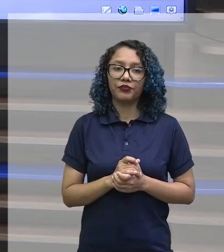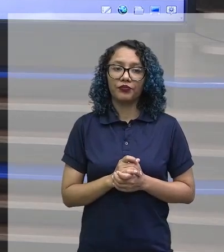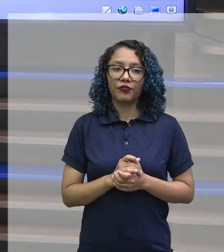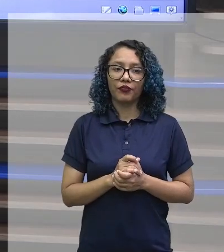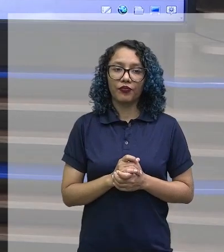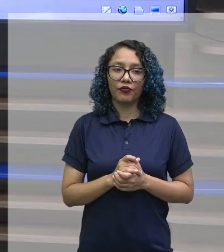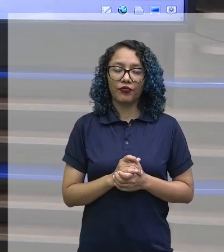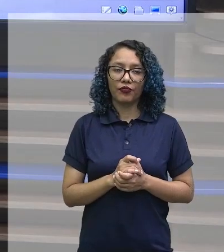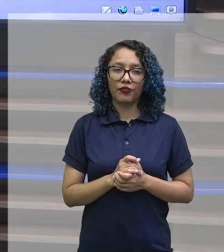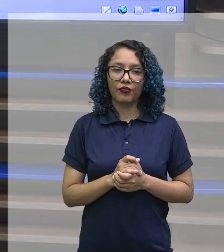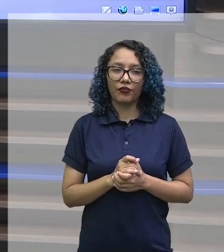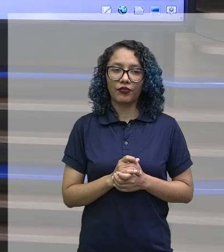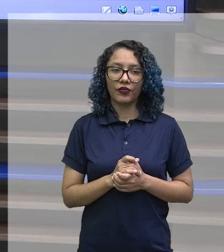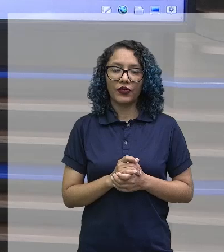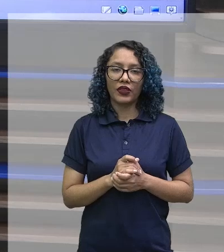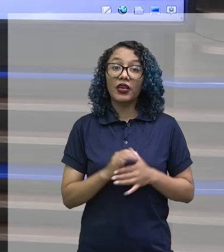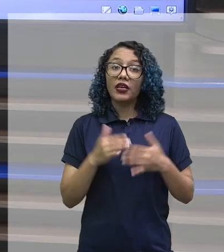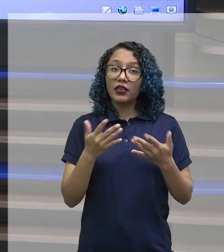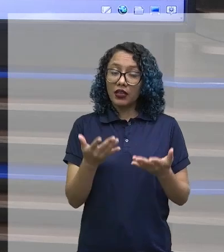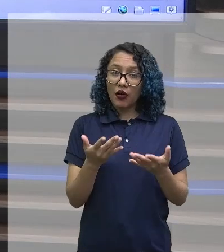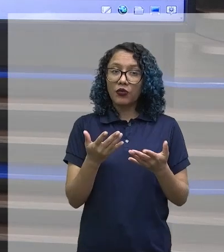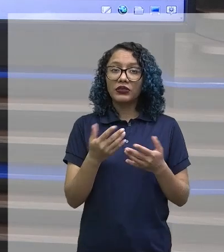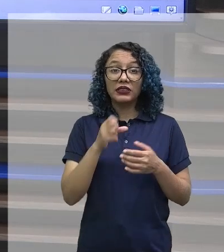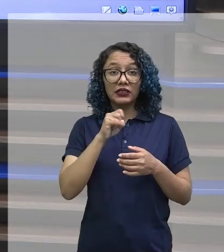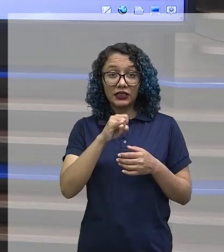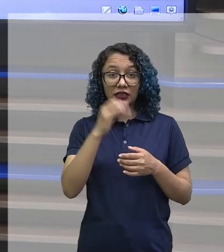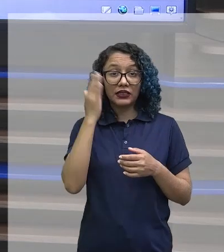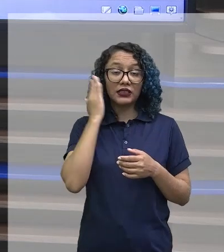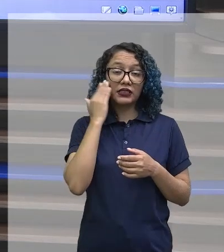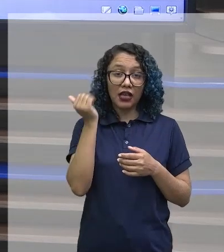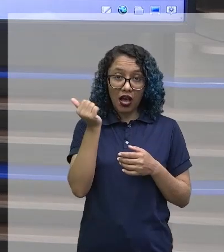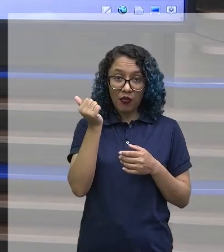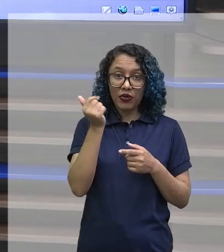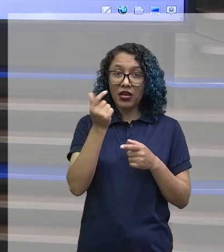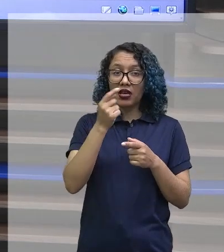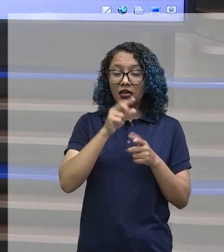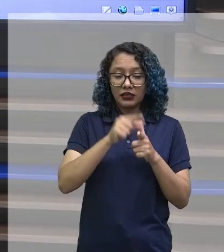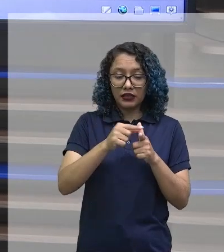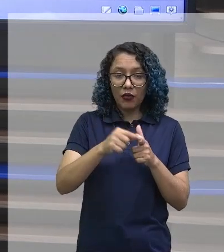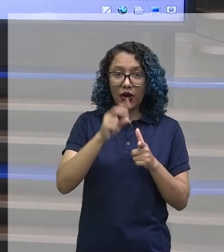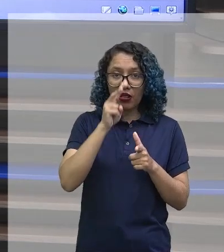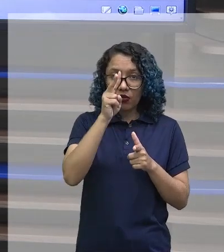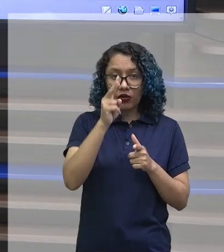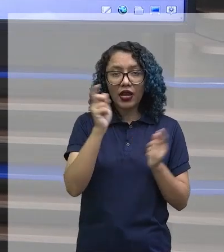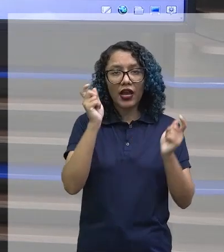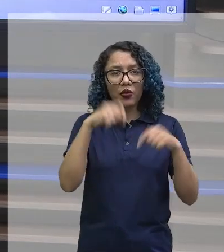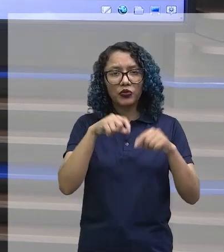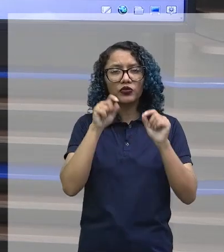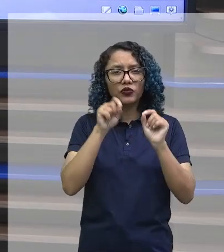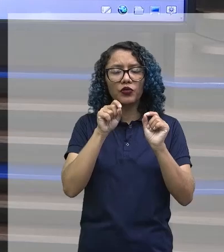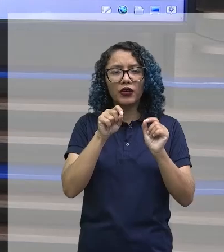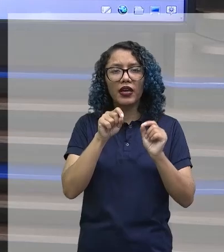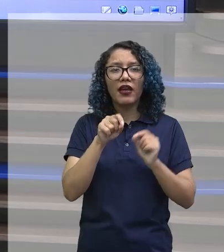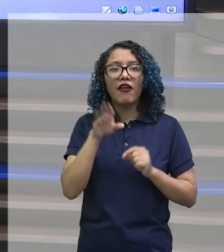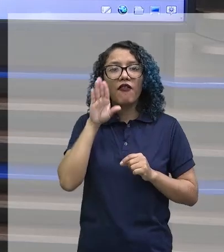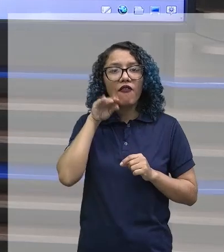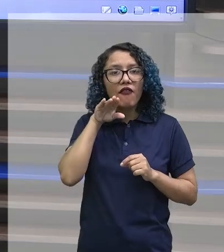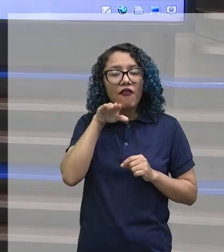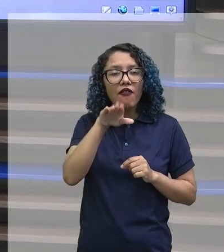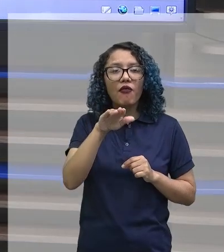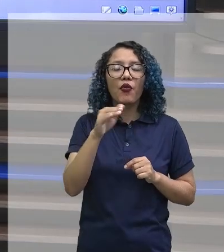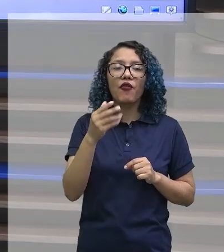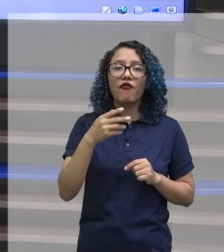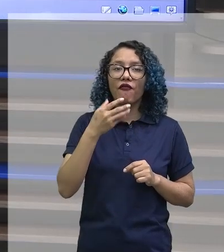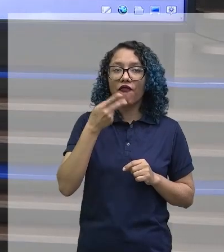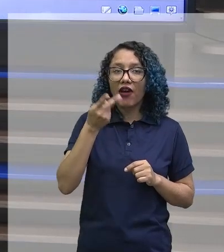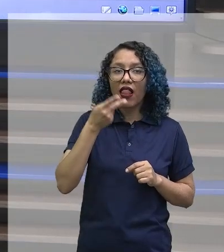vai pronunciar adequadamente, né, a palavra, dando o tom, a tonicidade mais forte,